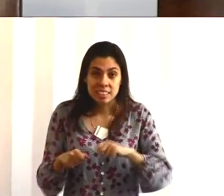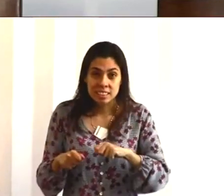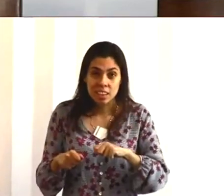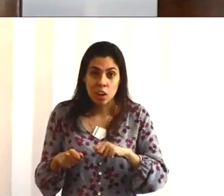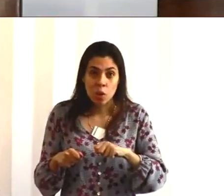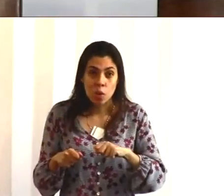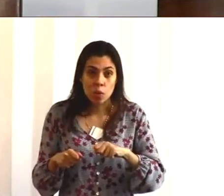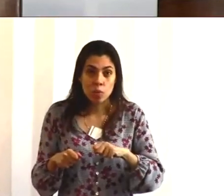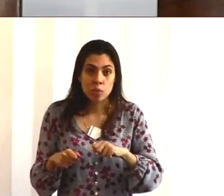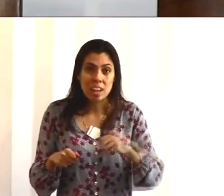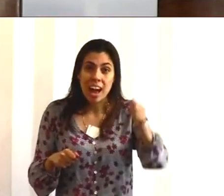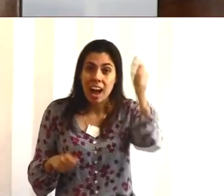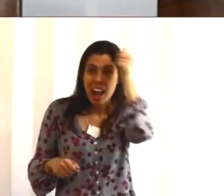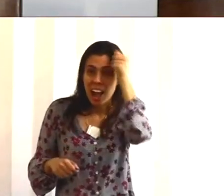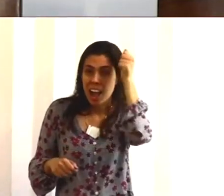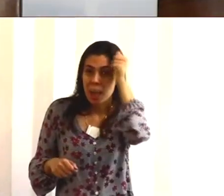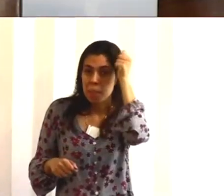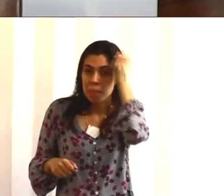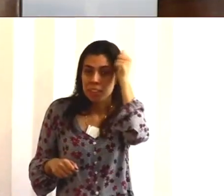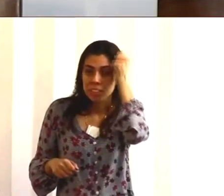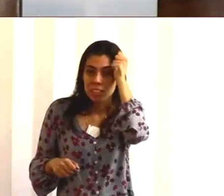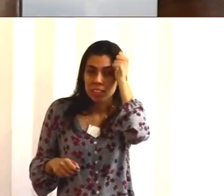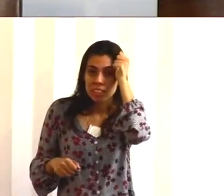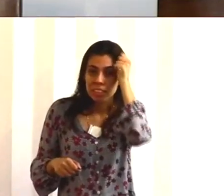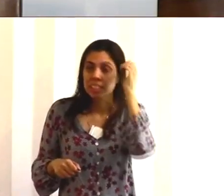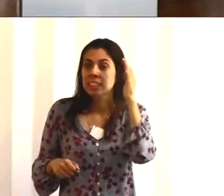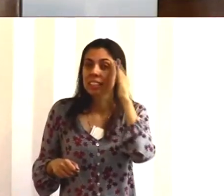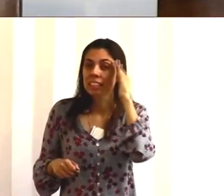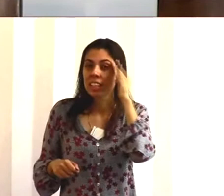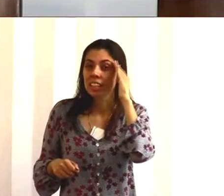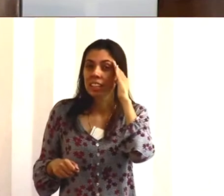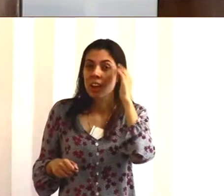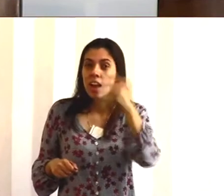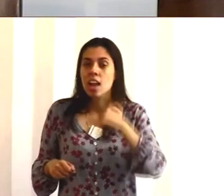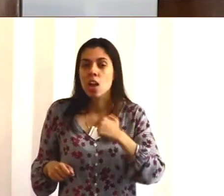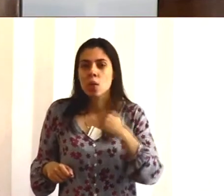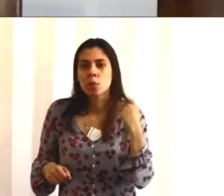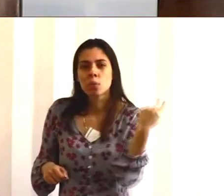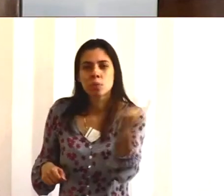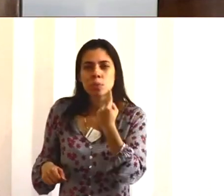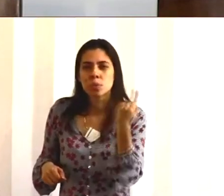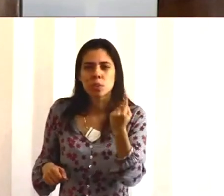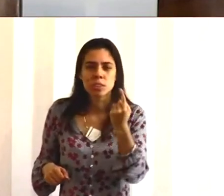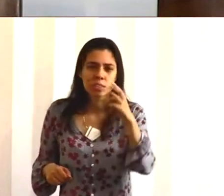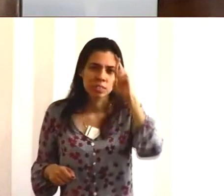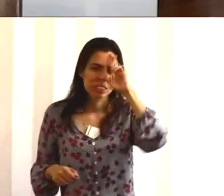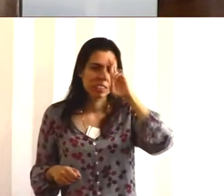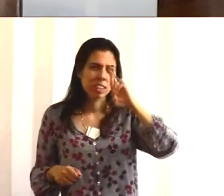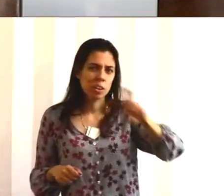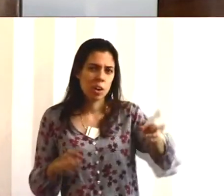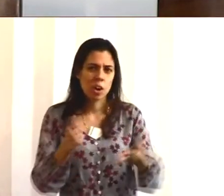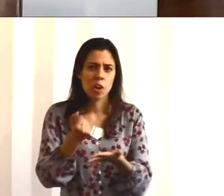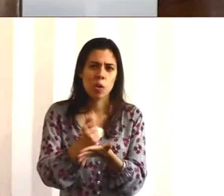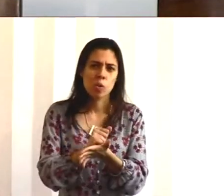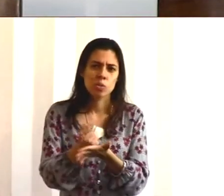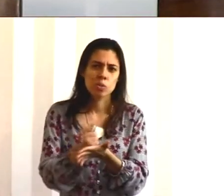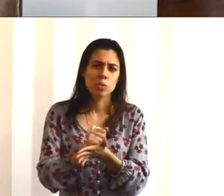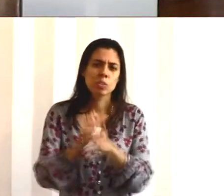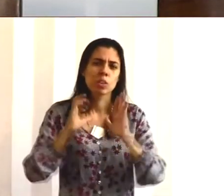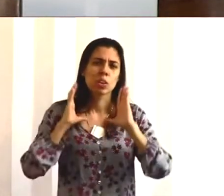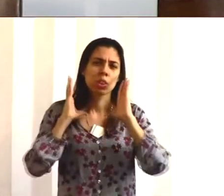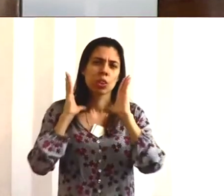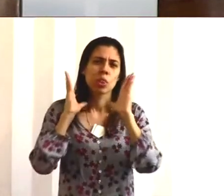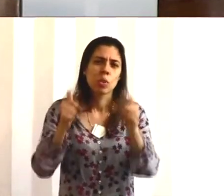Todo-Poderoso, e entender que eu sou o único Senhor, aquele que tem um controle sobre todas as